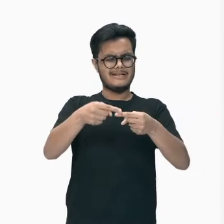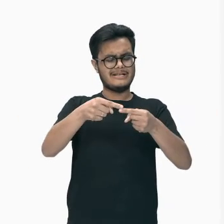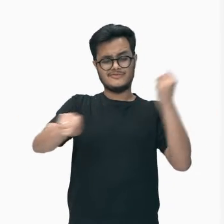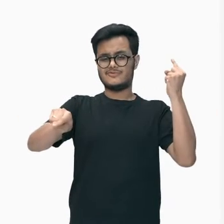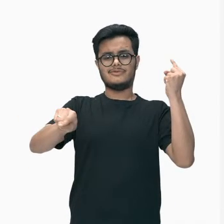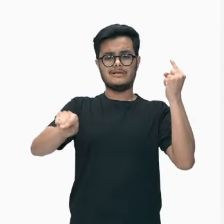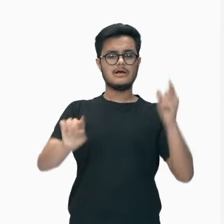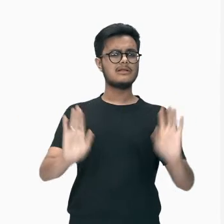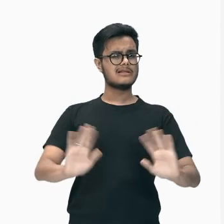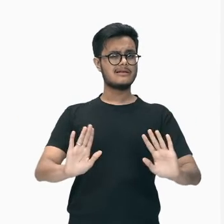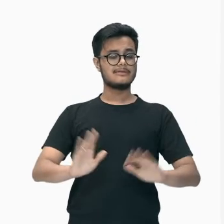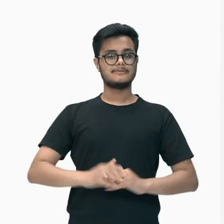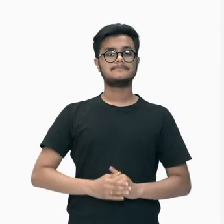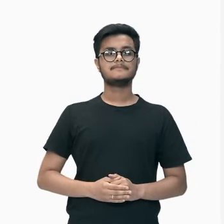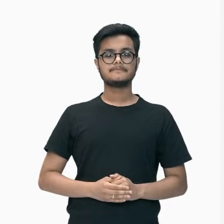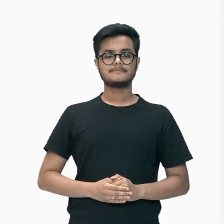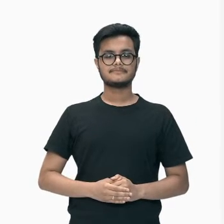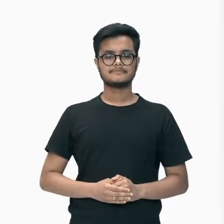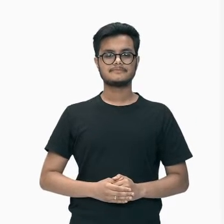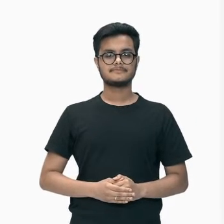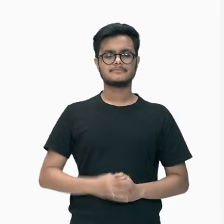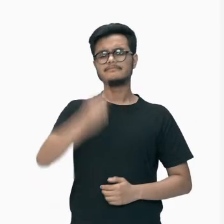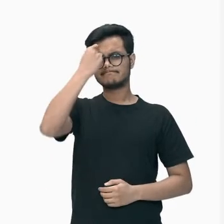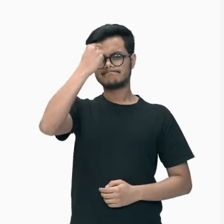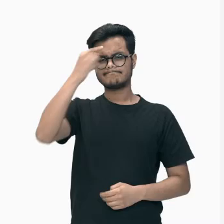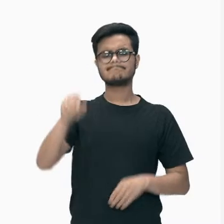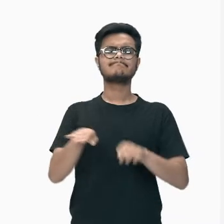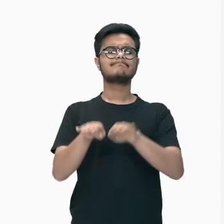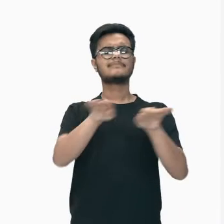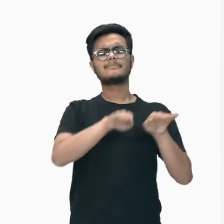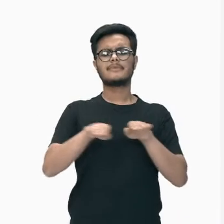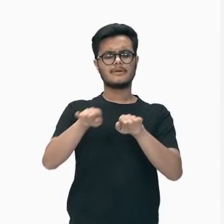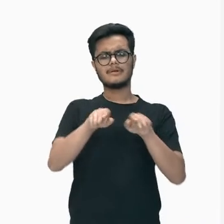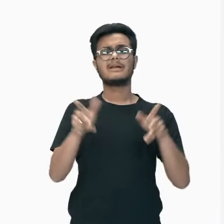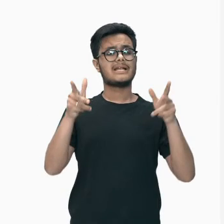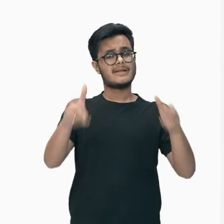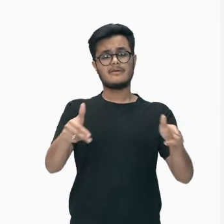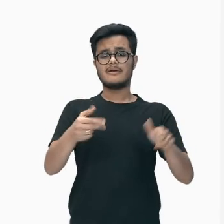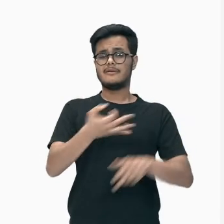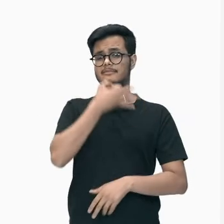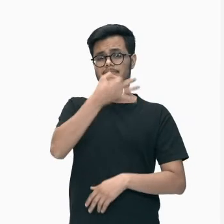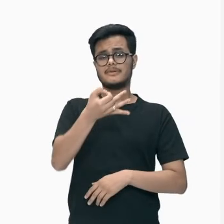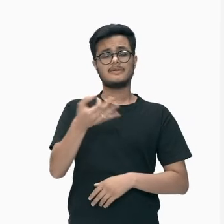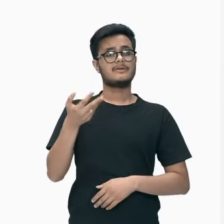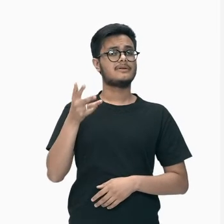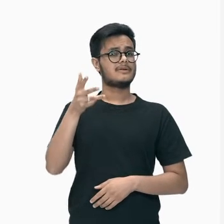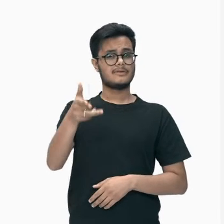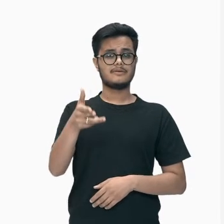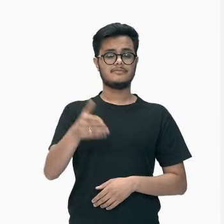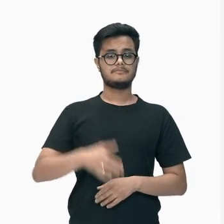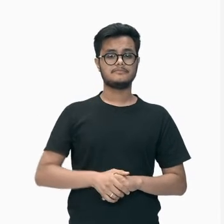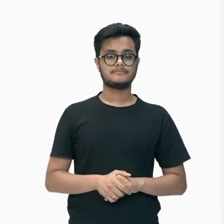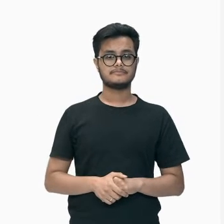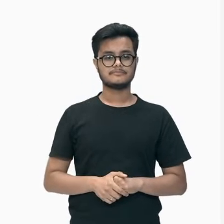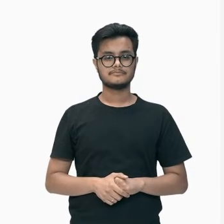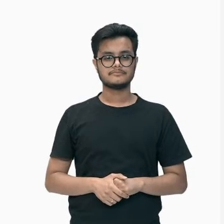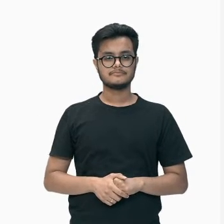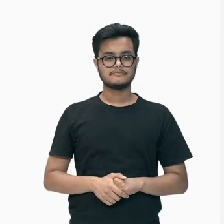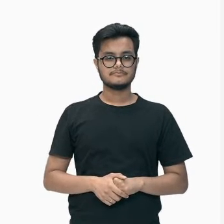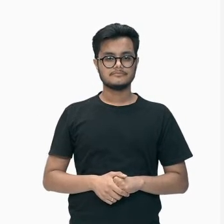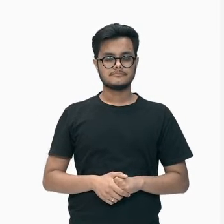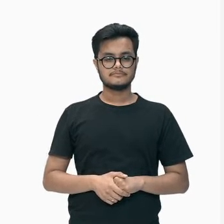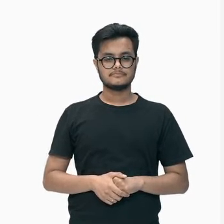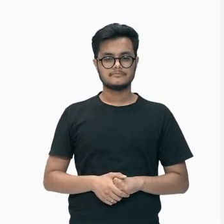ideológicas, porque pensavam igual, eram parte da mesma classe. Eram